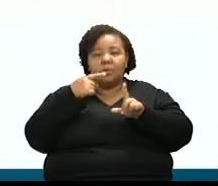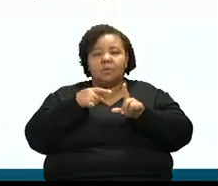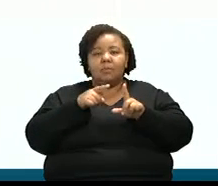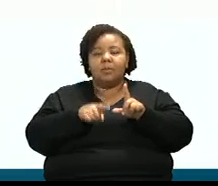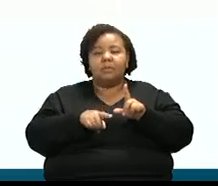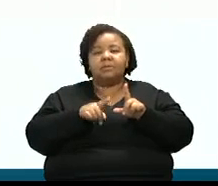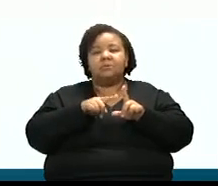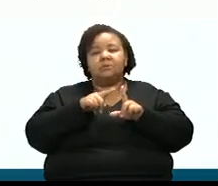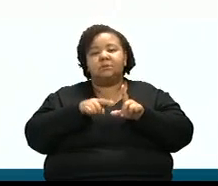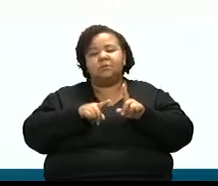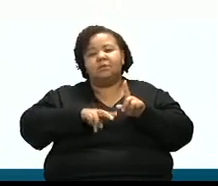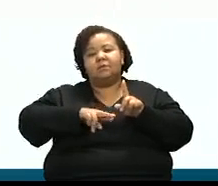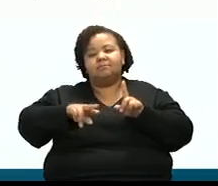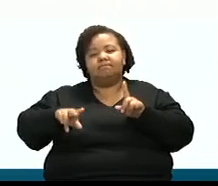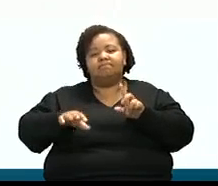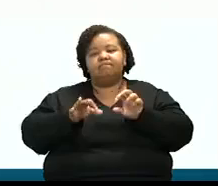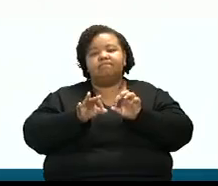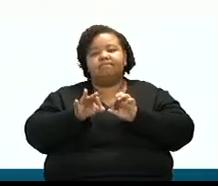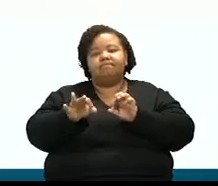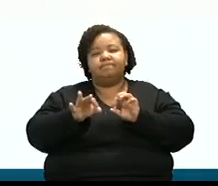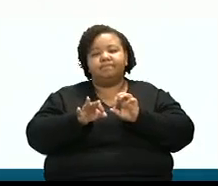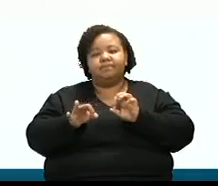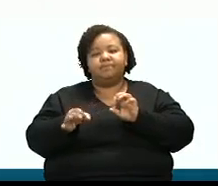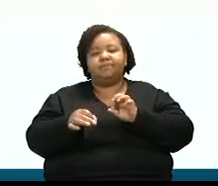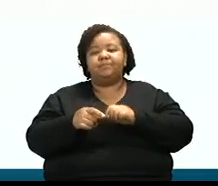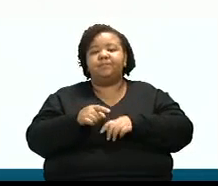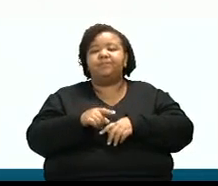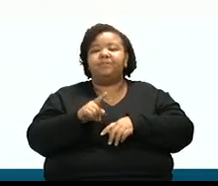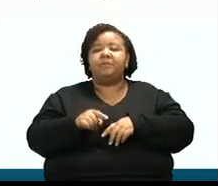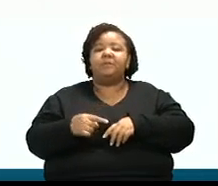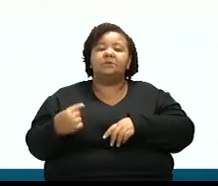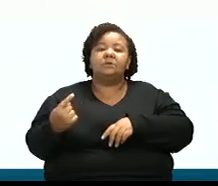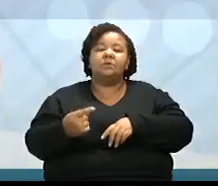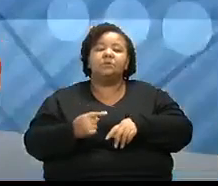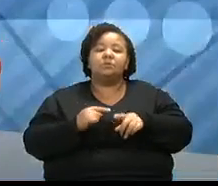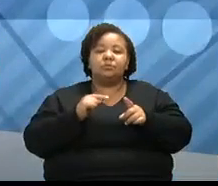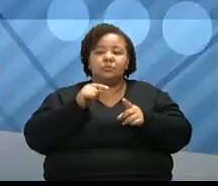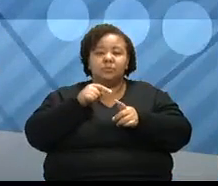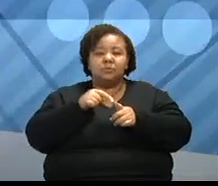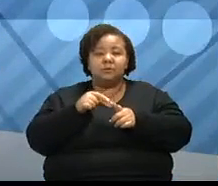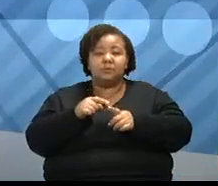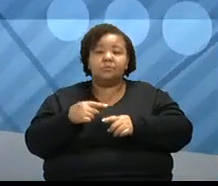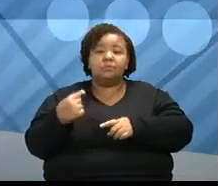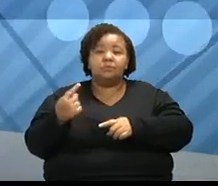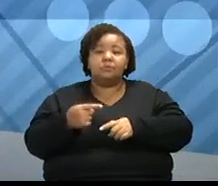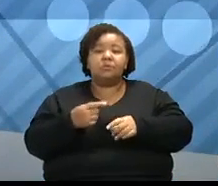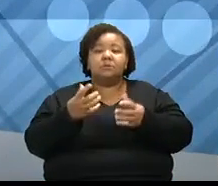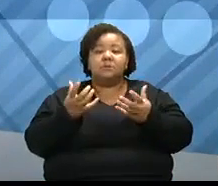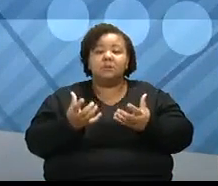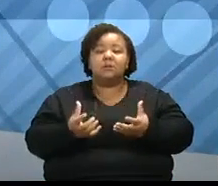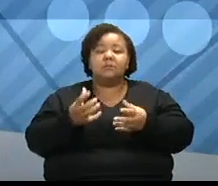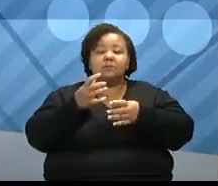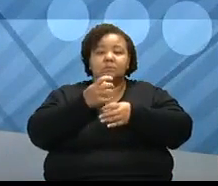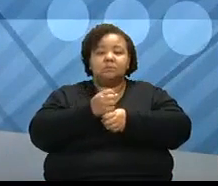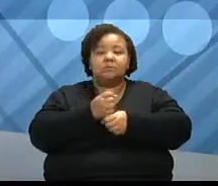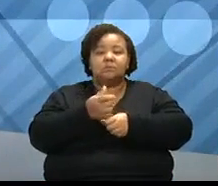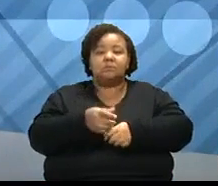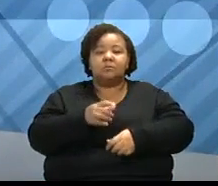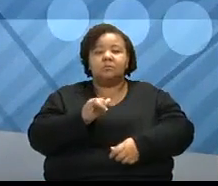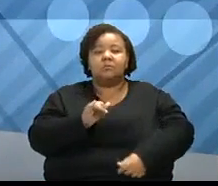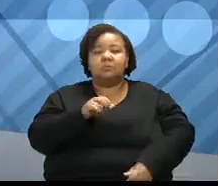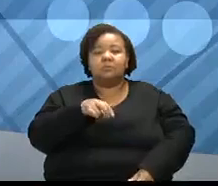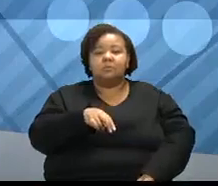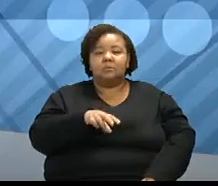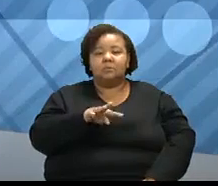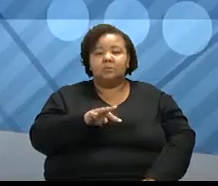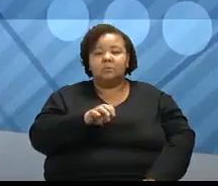de diferentes comprimentos. Então, esse é o nosso objetivo. Então, nós queremos calcular essa integral de linha e